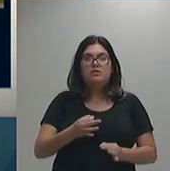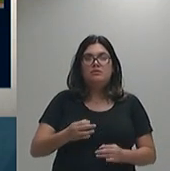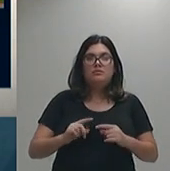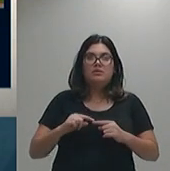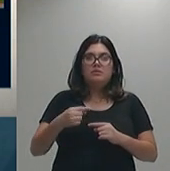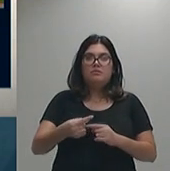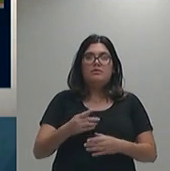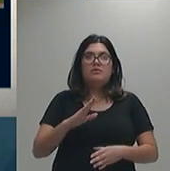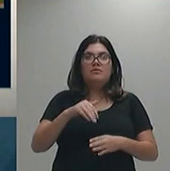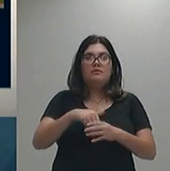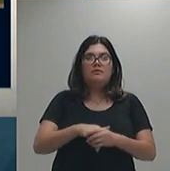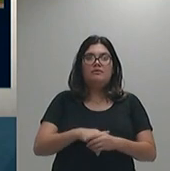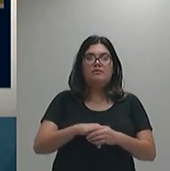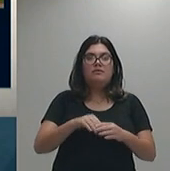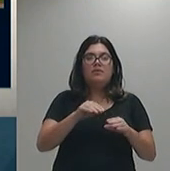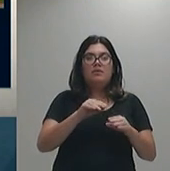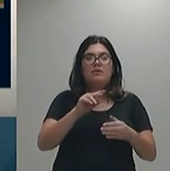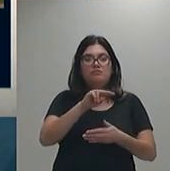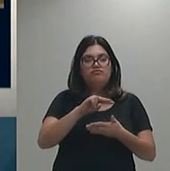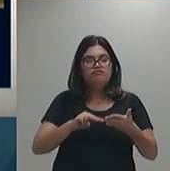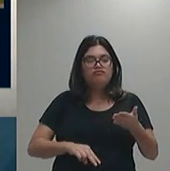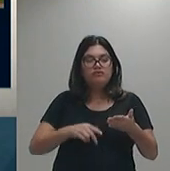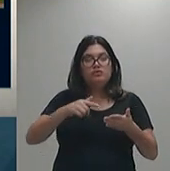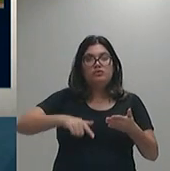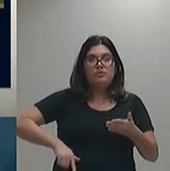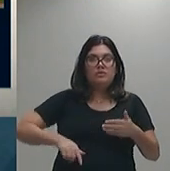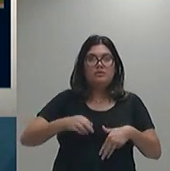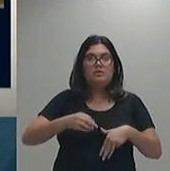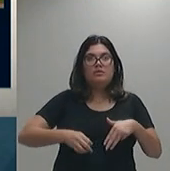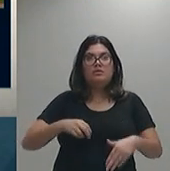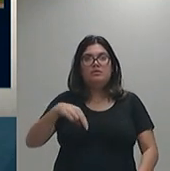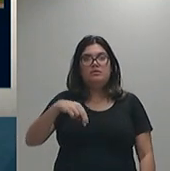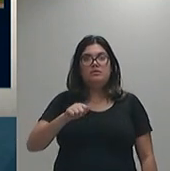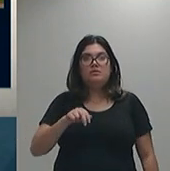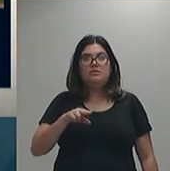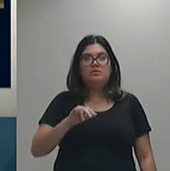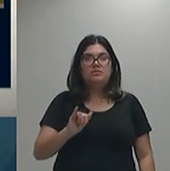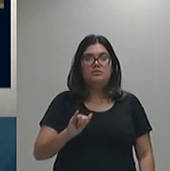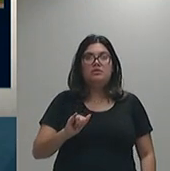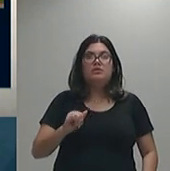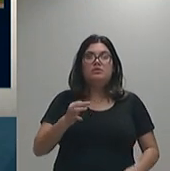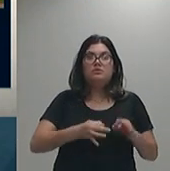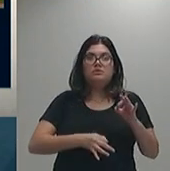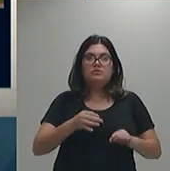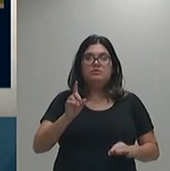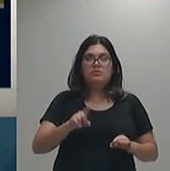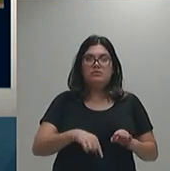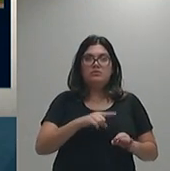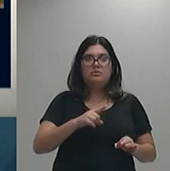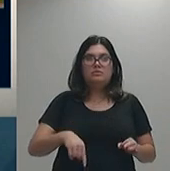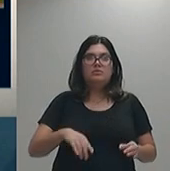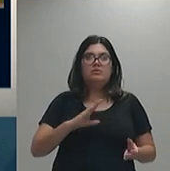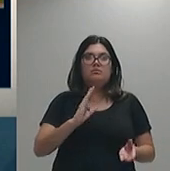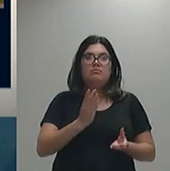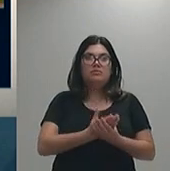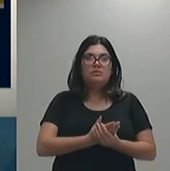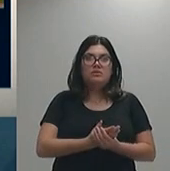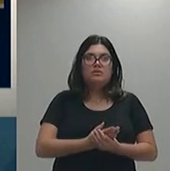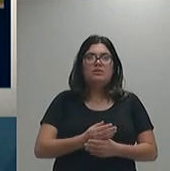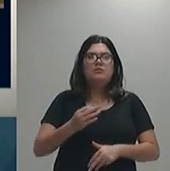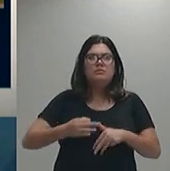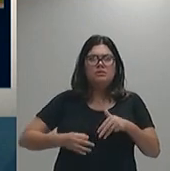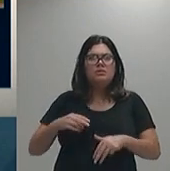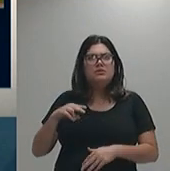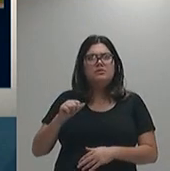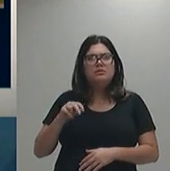da ministra Nancy andrighi julgando extinta a ação e a menina nasce também por ele e